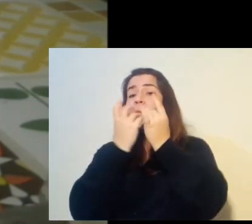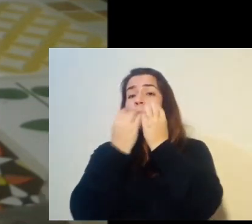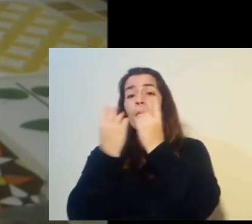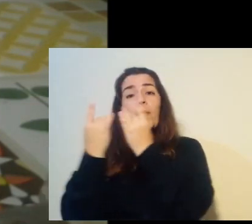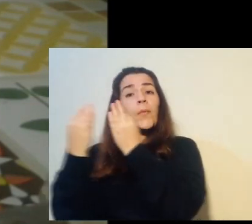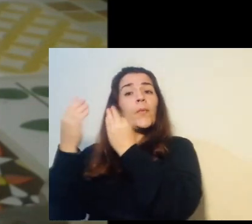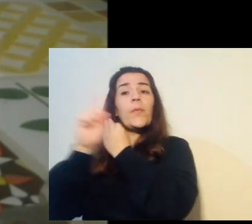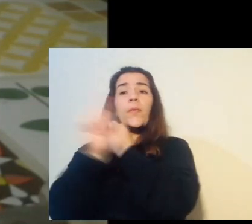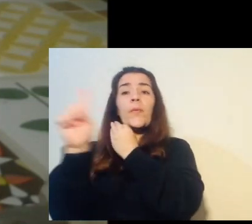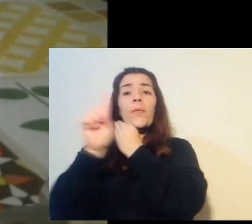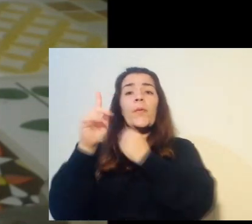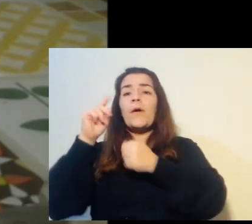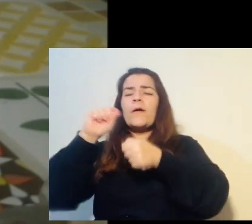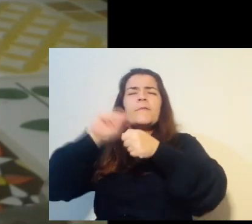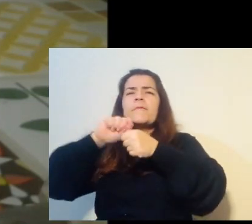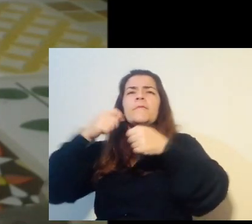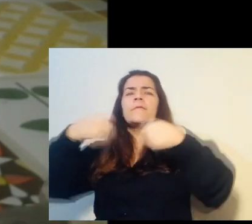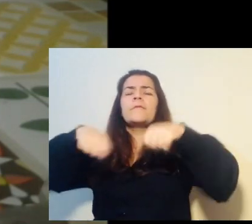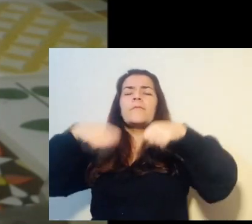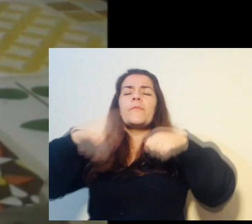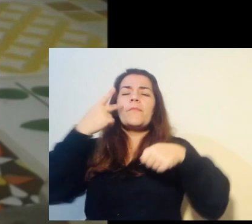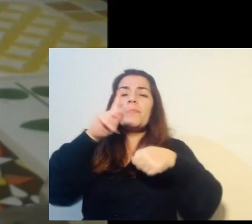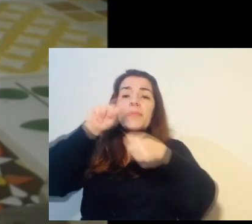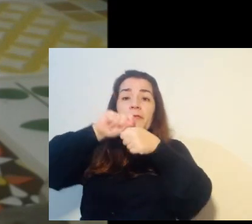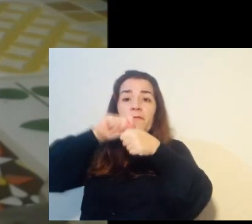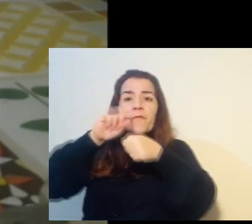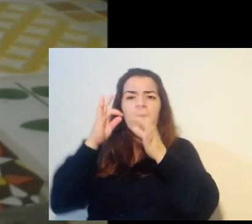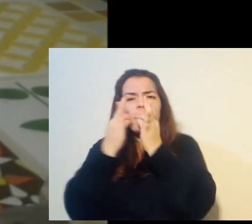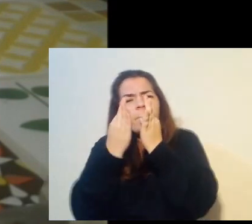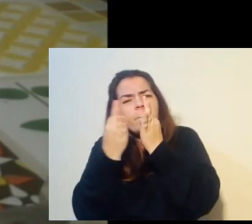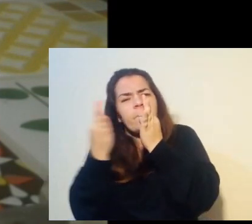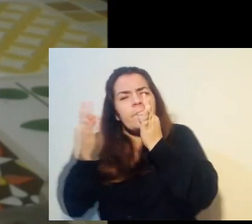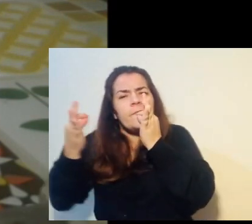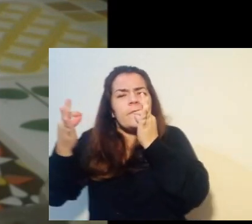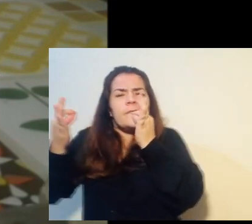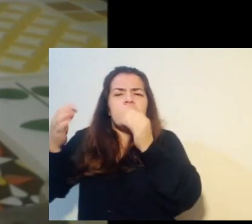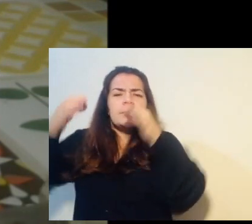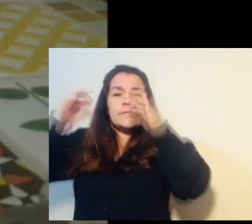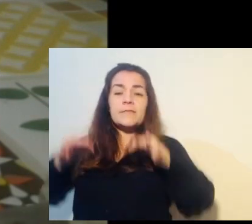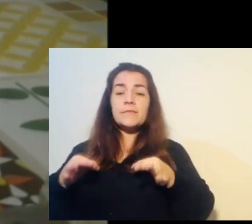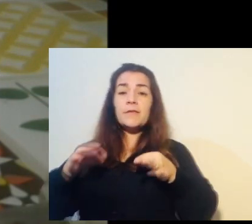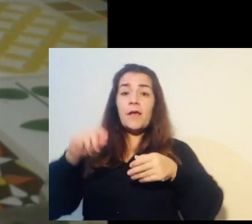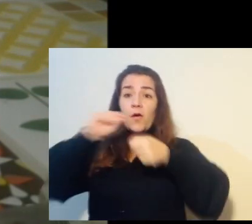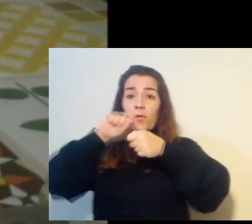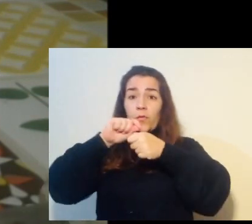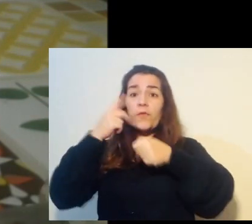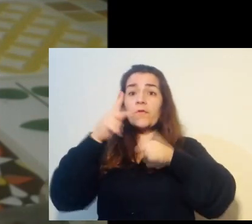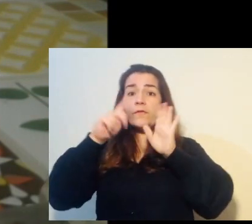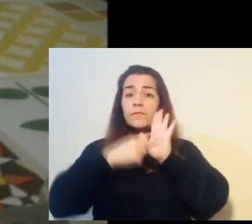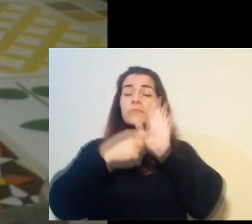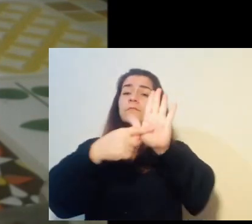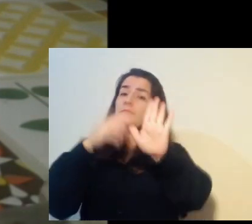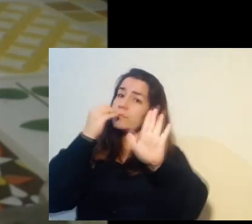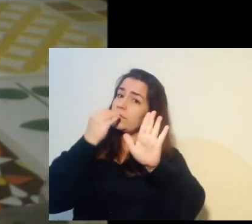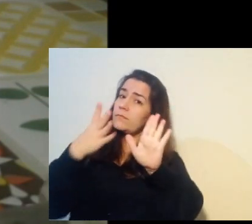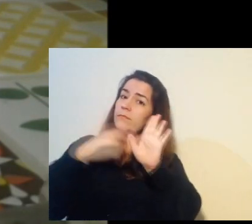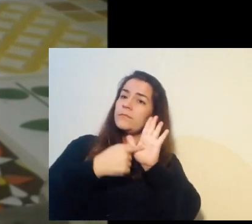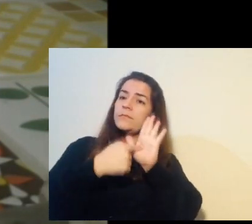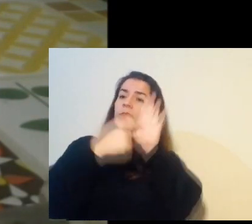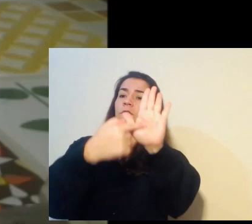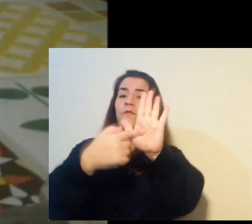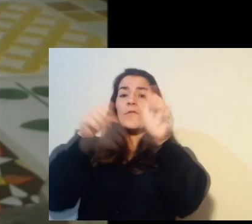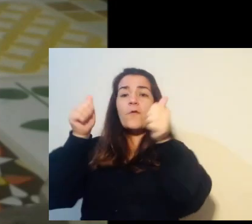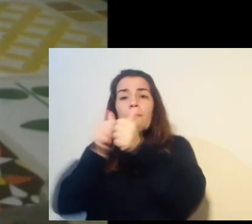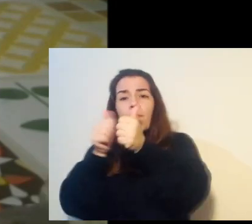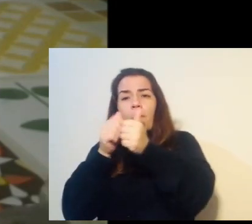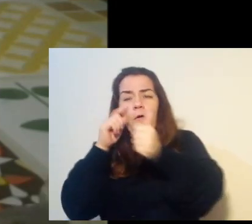são instrumentos que não precisa estar na afinação certinha, né? Desse jeito, eu acho que já tá bom. Vou